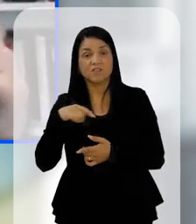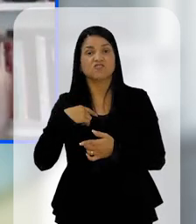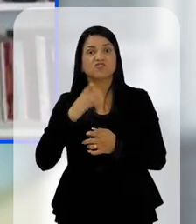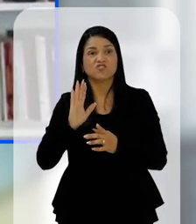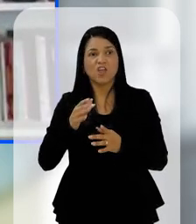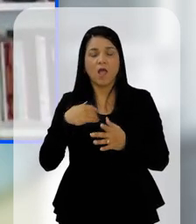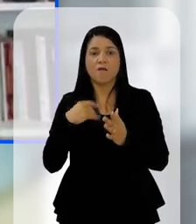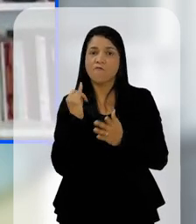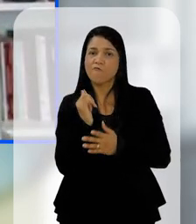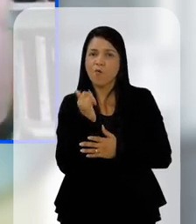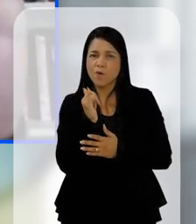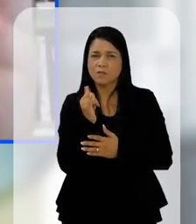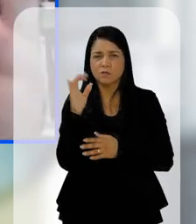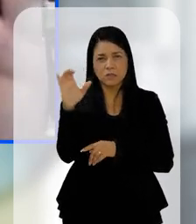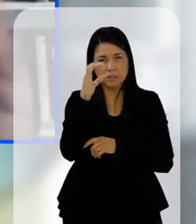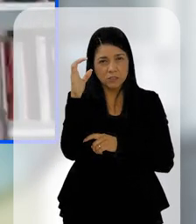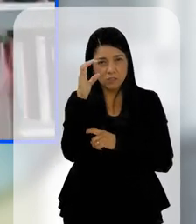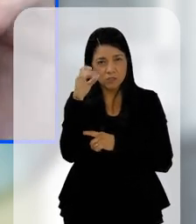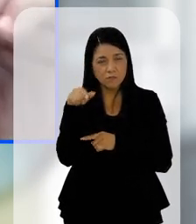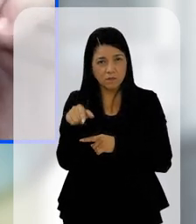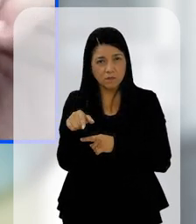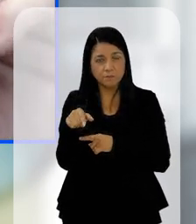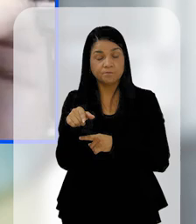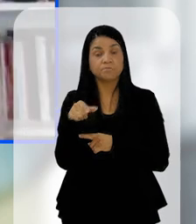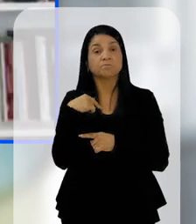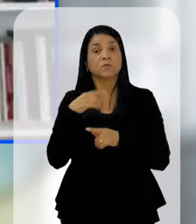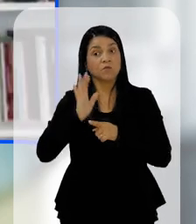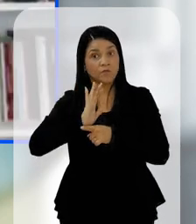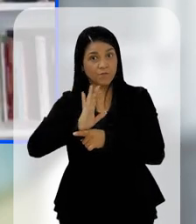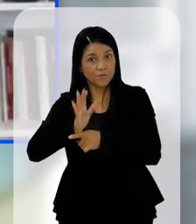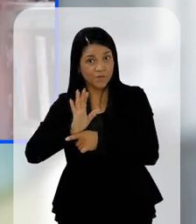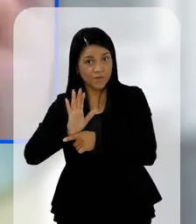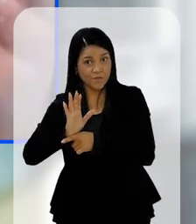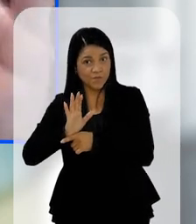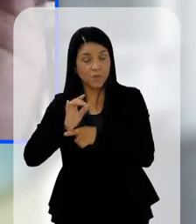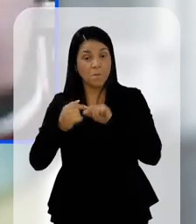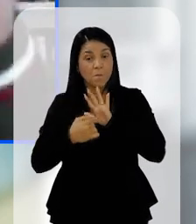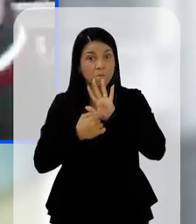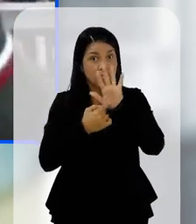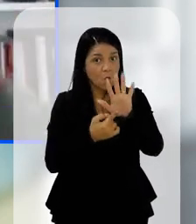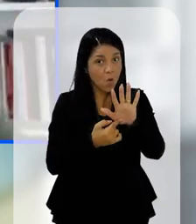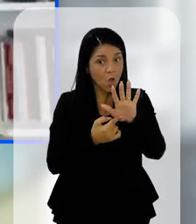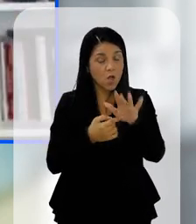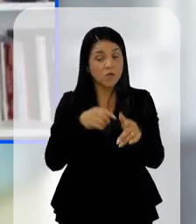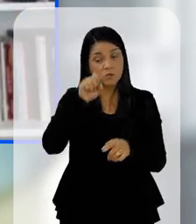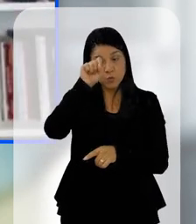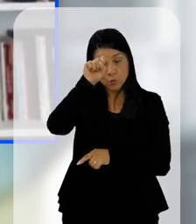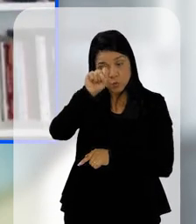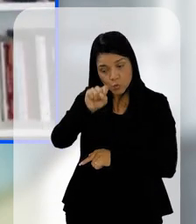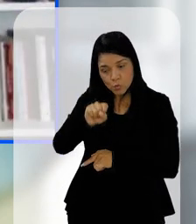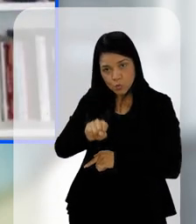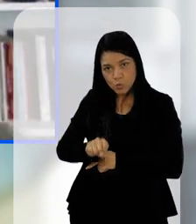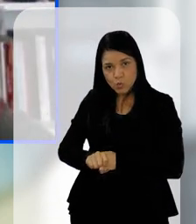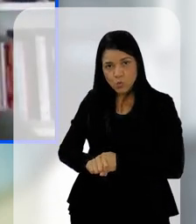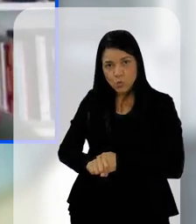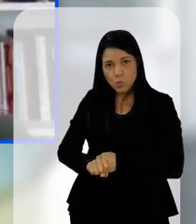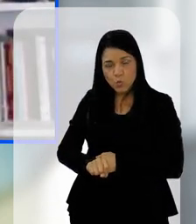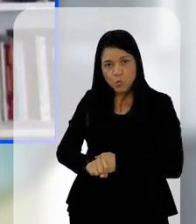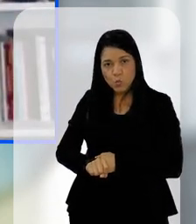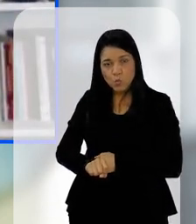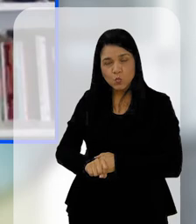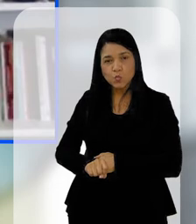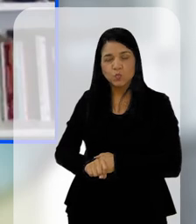desde antes. Tem uma determinada passagem lá do documentário que mostra que para o sul